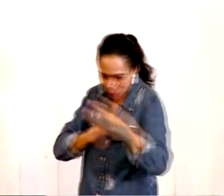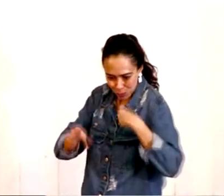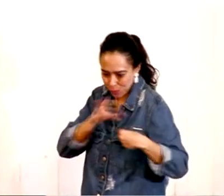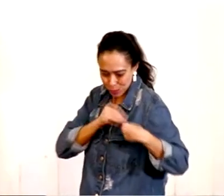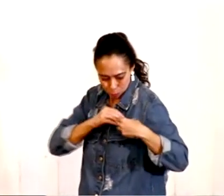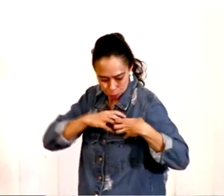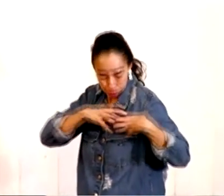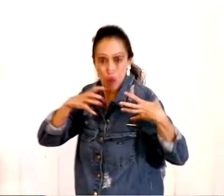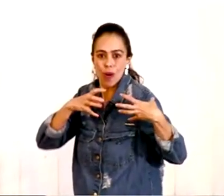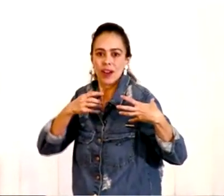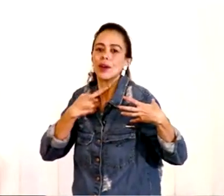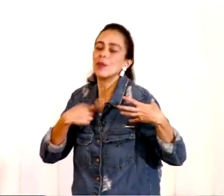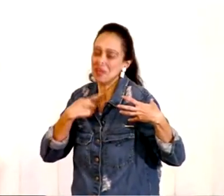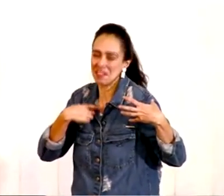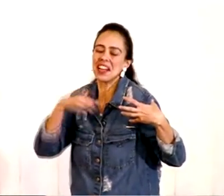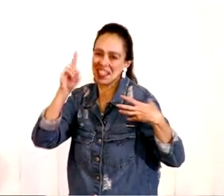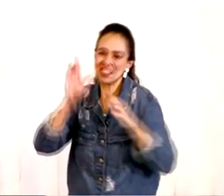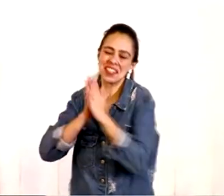pecaminoso.